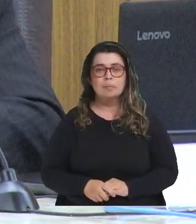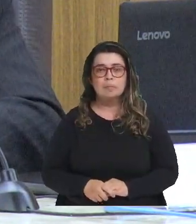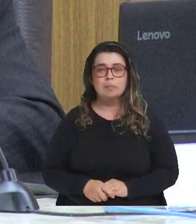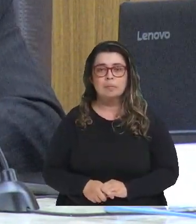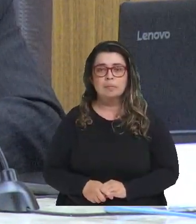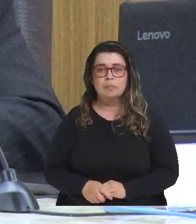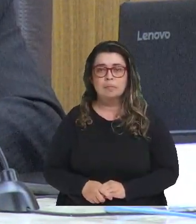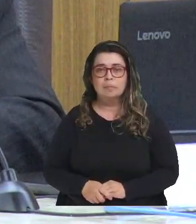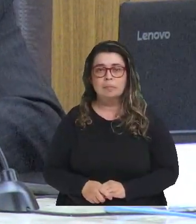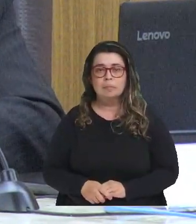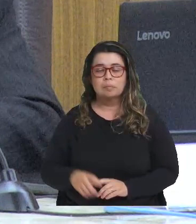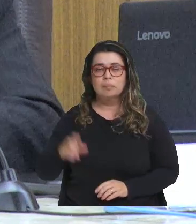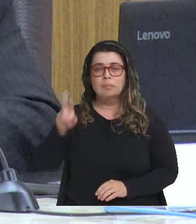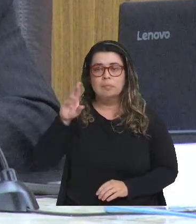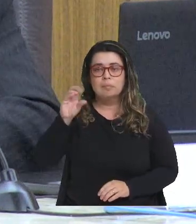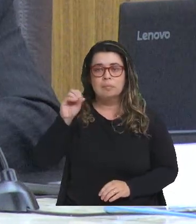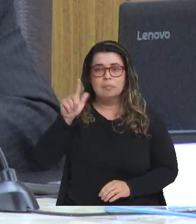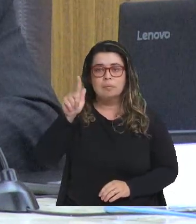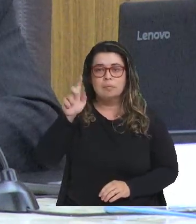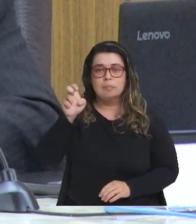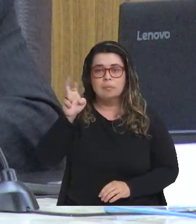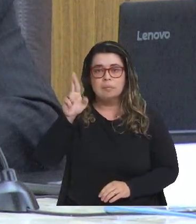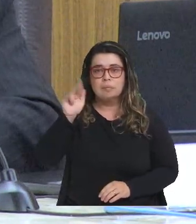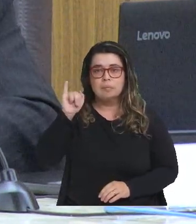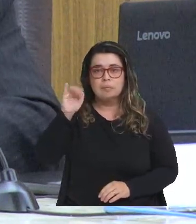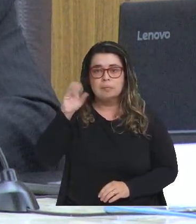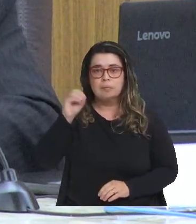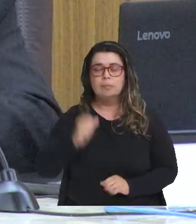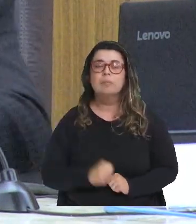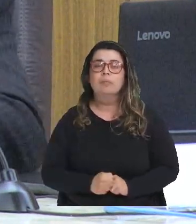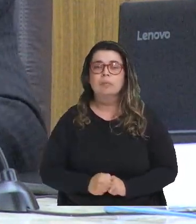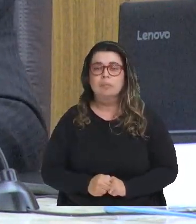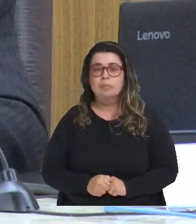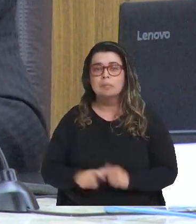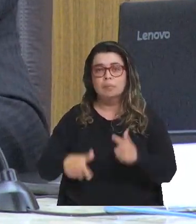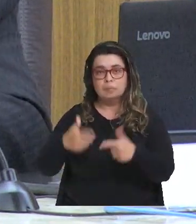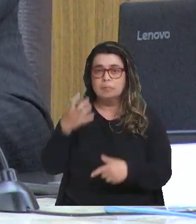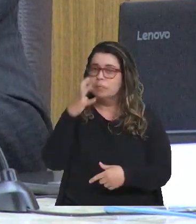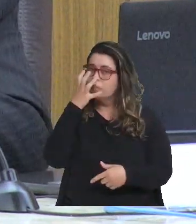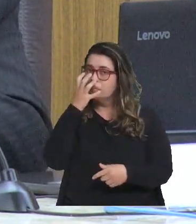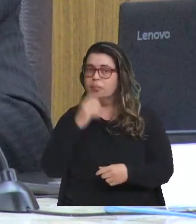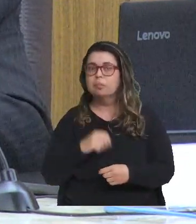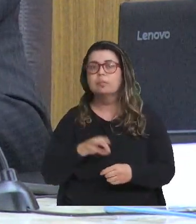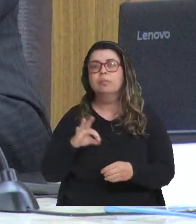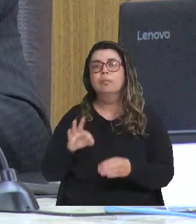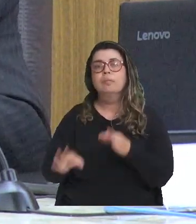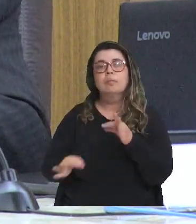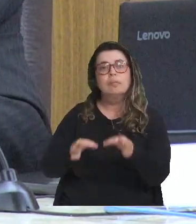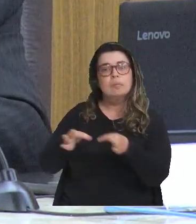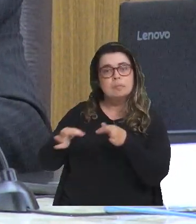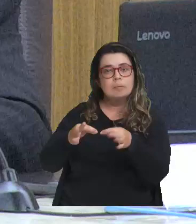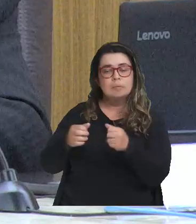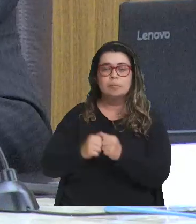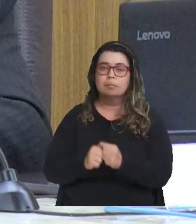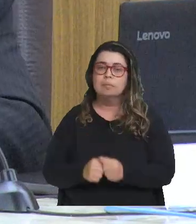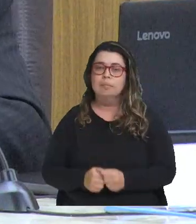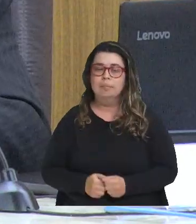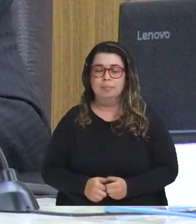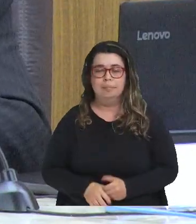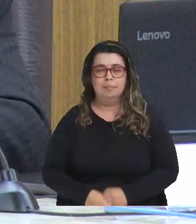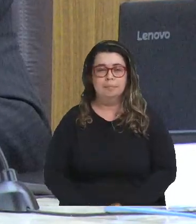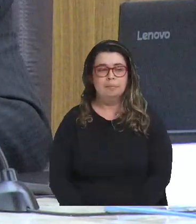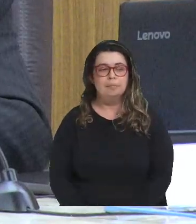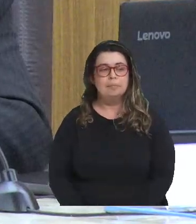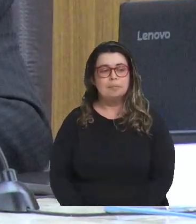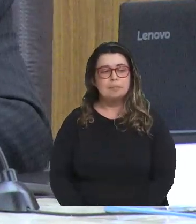vereadores Rogério Garcia do Nascimento e Alexandre Cobravencio, que podem preparar os seus discursos.